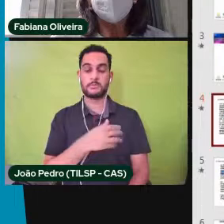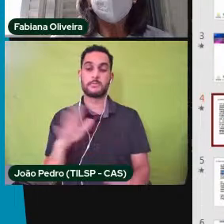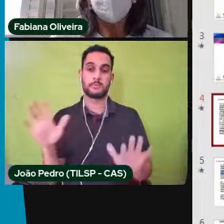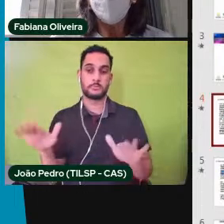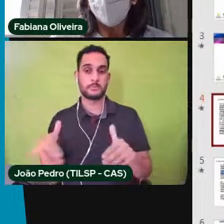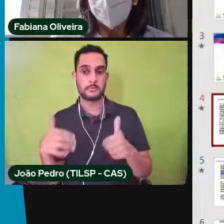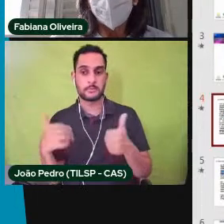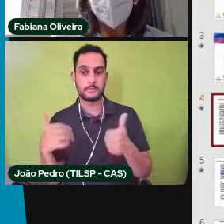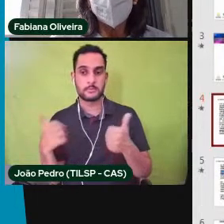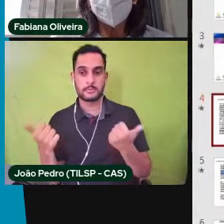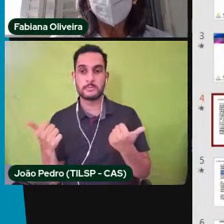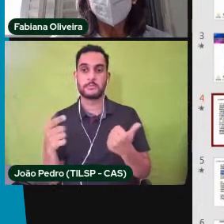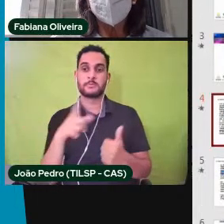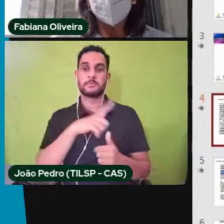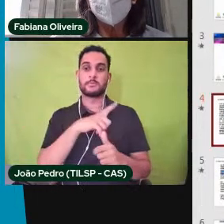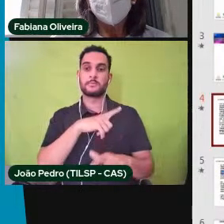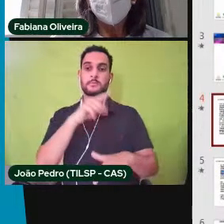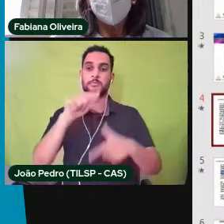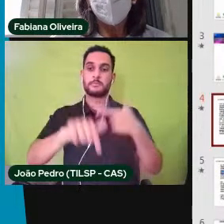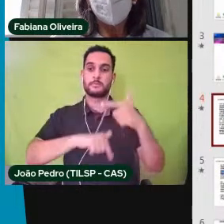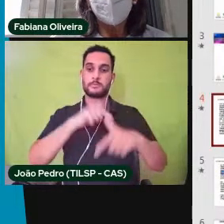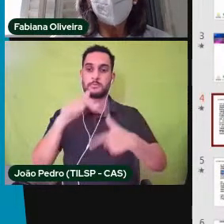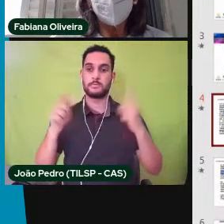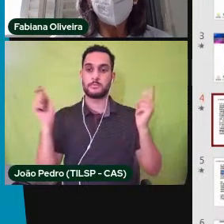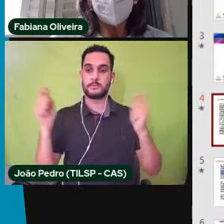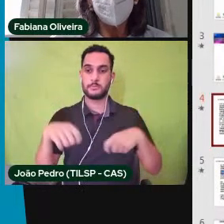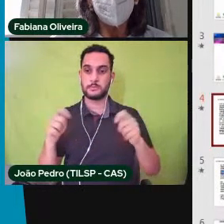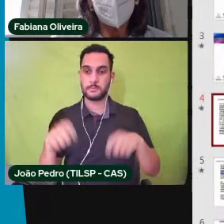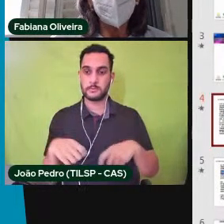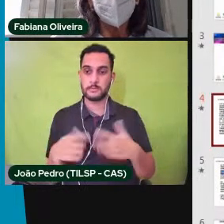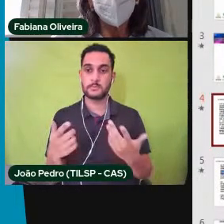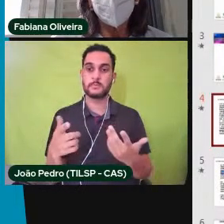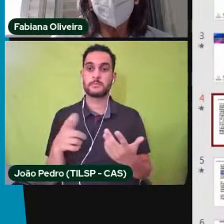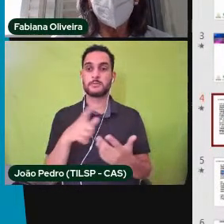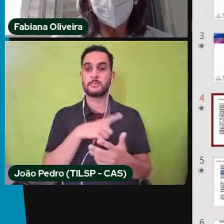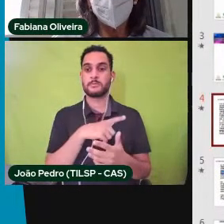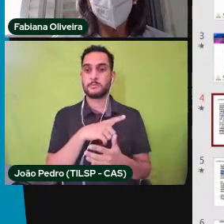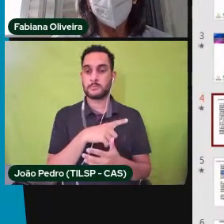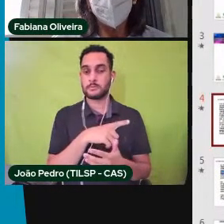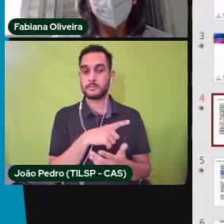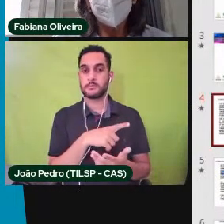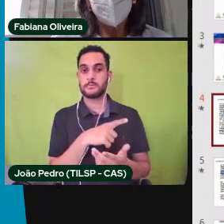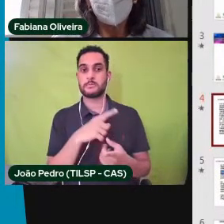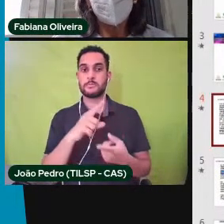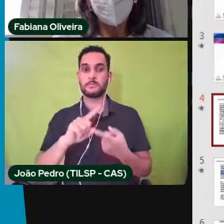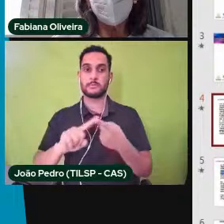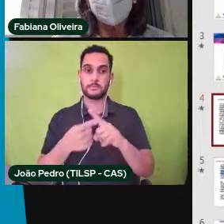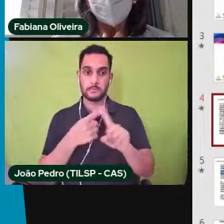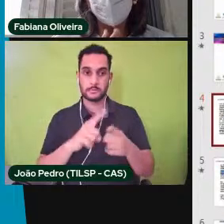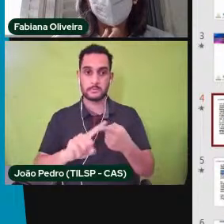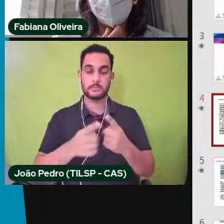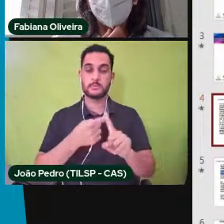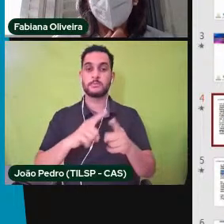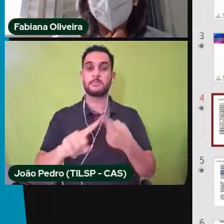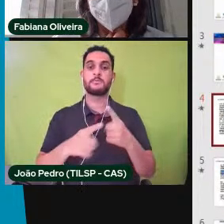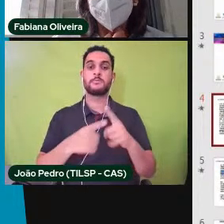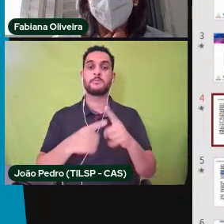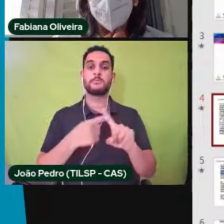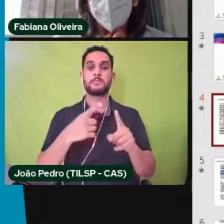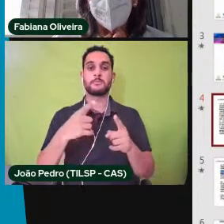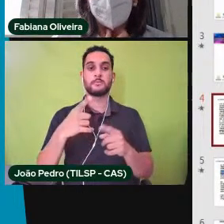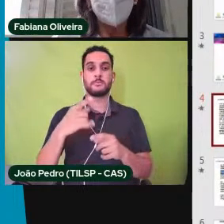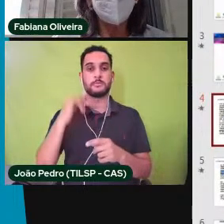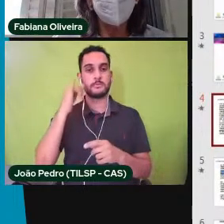atuação competente, para os combates e os debates, para a eliminação de